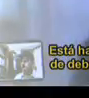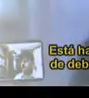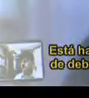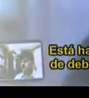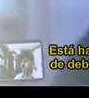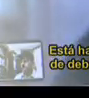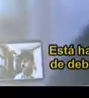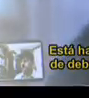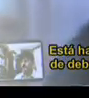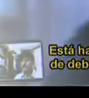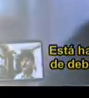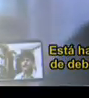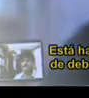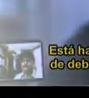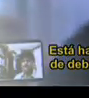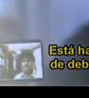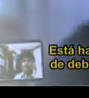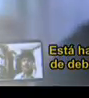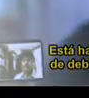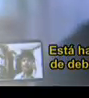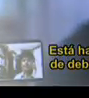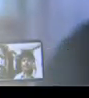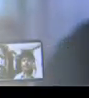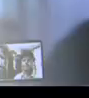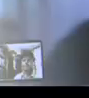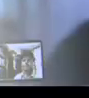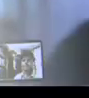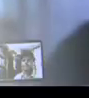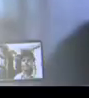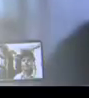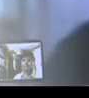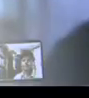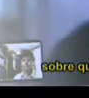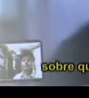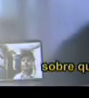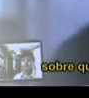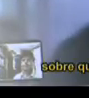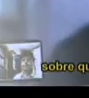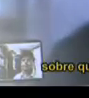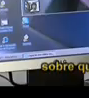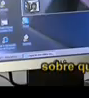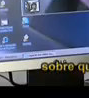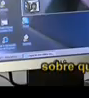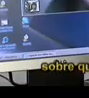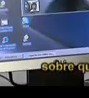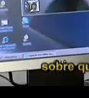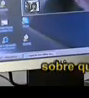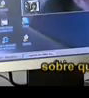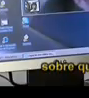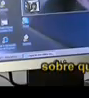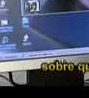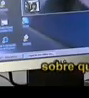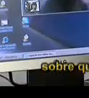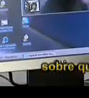ver, portanto, são debates muito aprofundados e muito fundos sobre questões teóricas